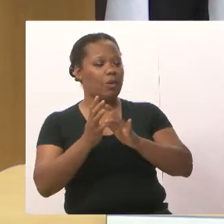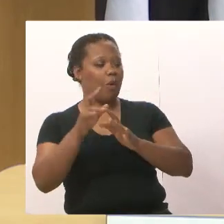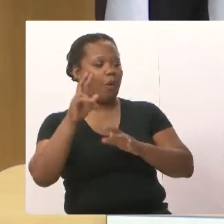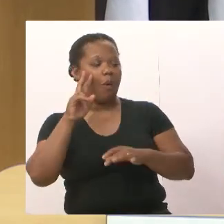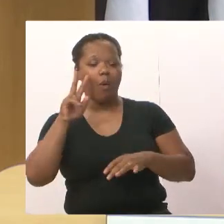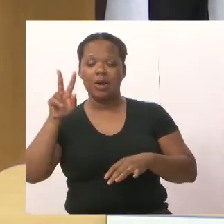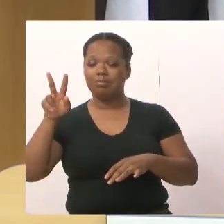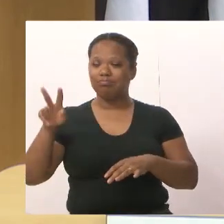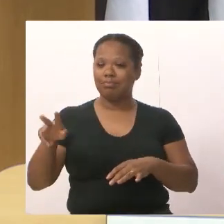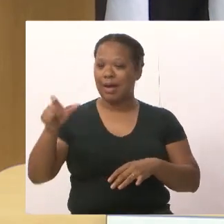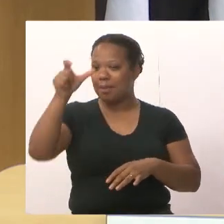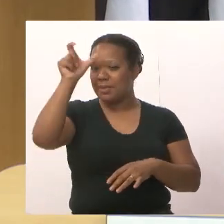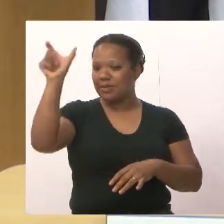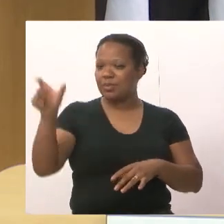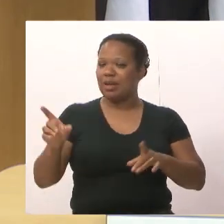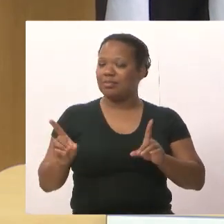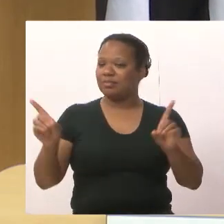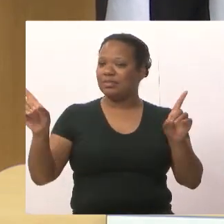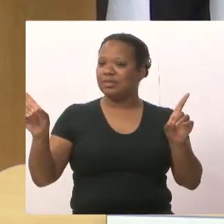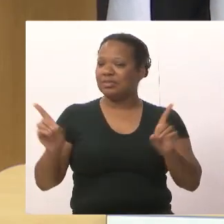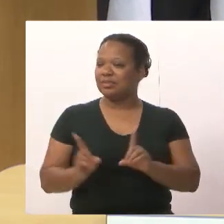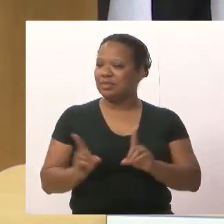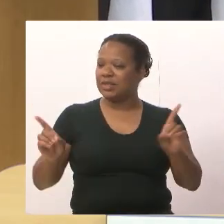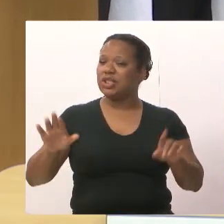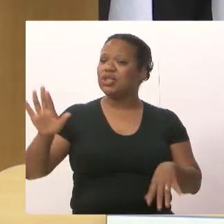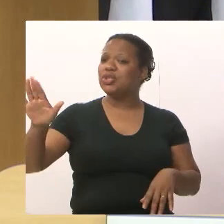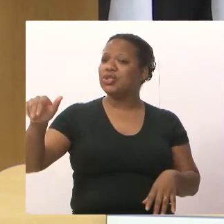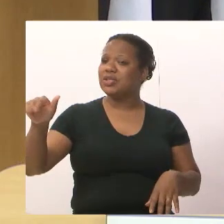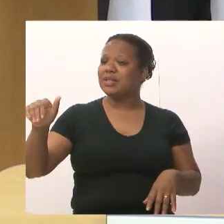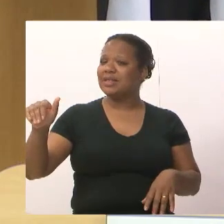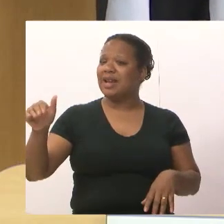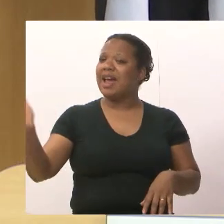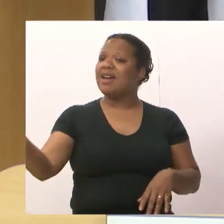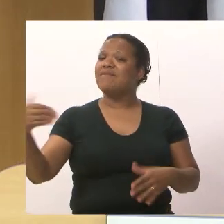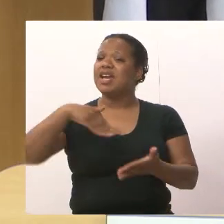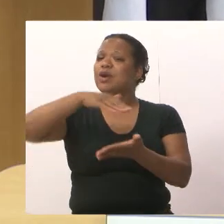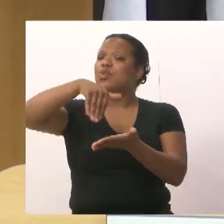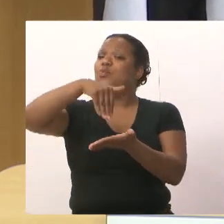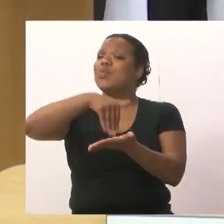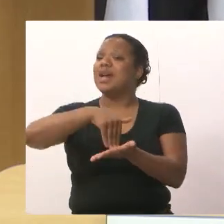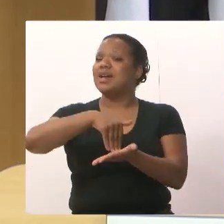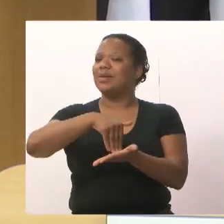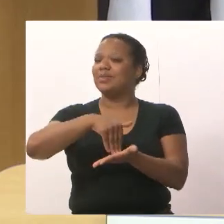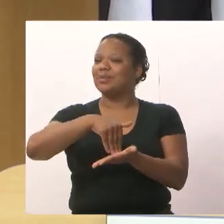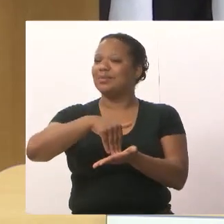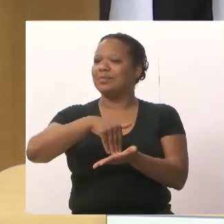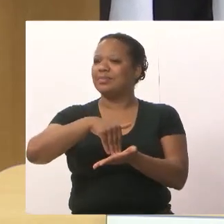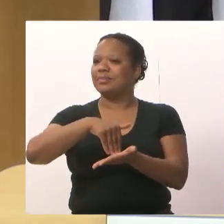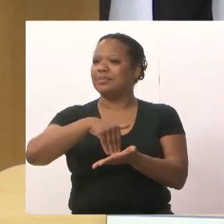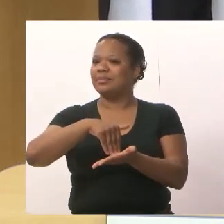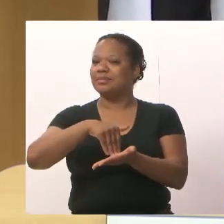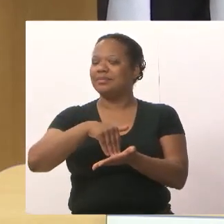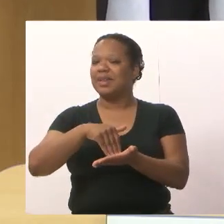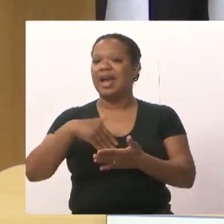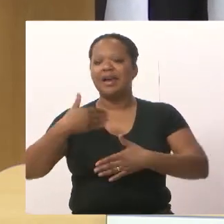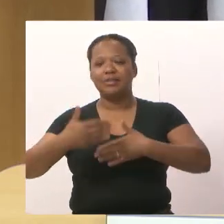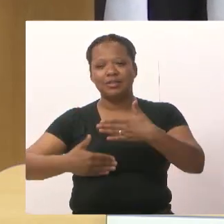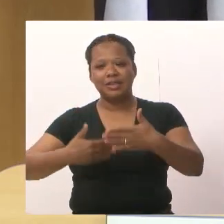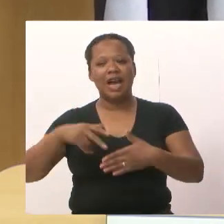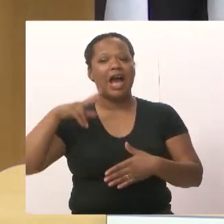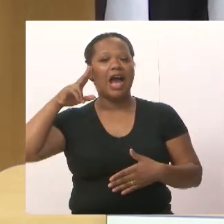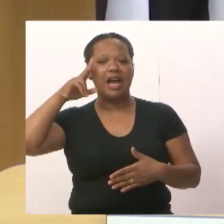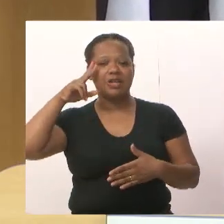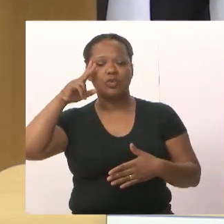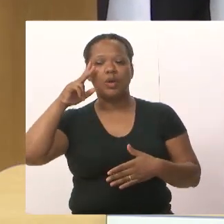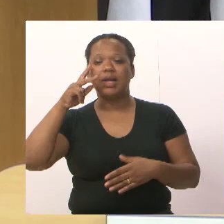para a pessoa com deficiência e chama. Ele usa uma frase assim: vem para o meio. Tem o decorrer da história,